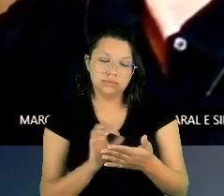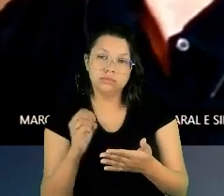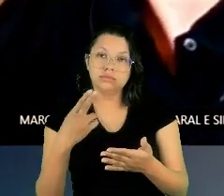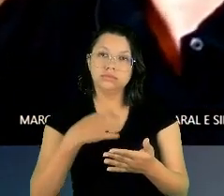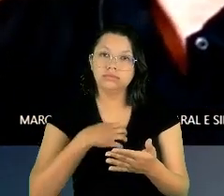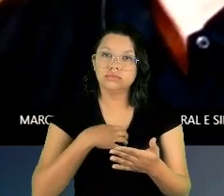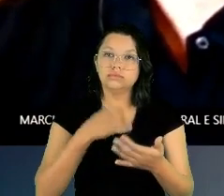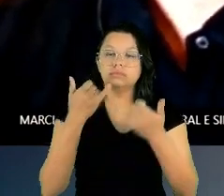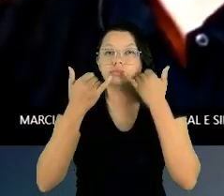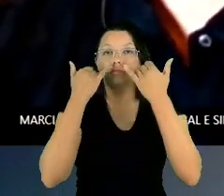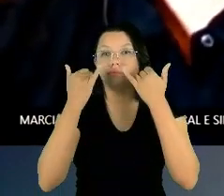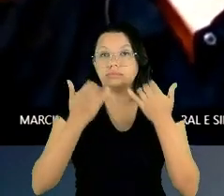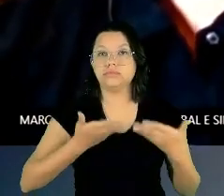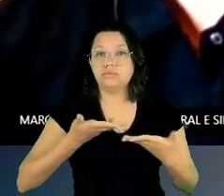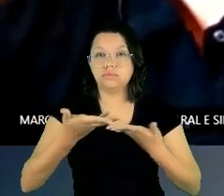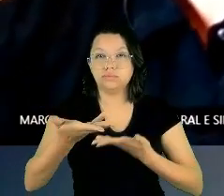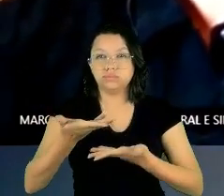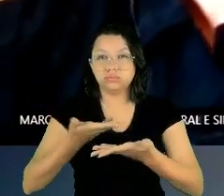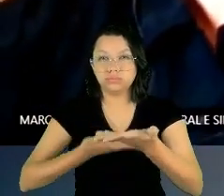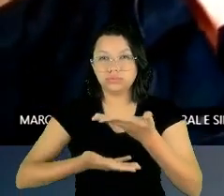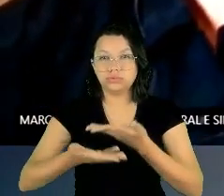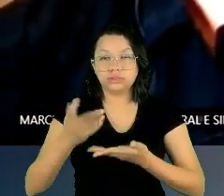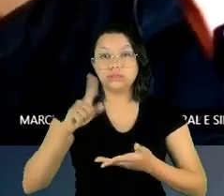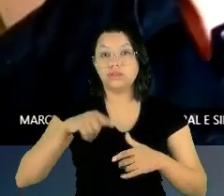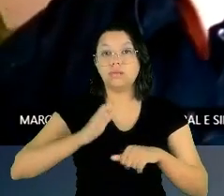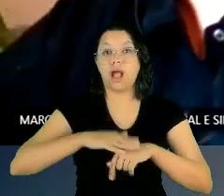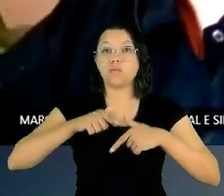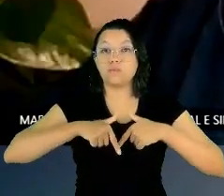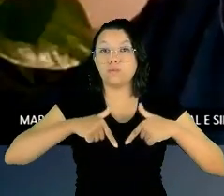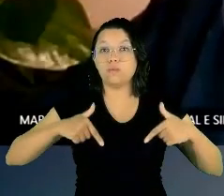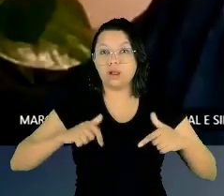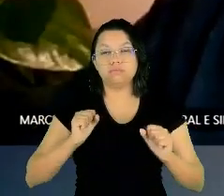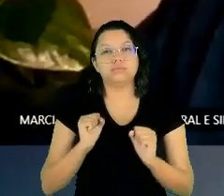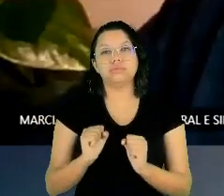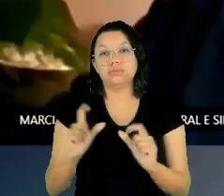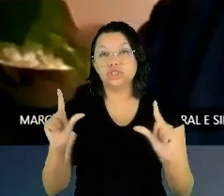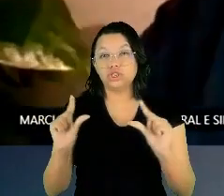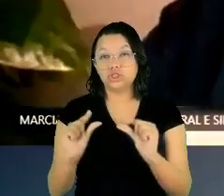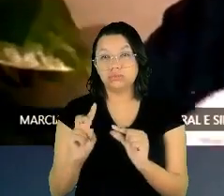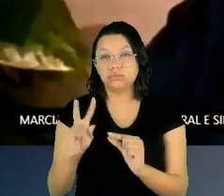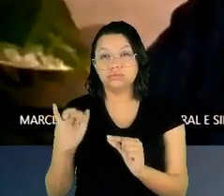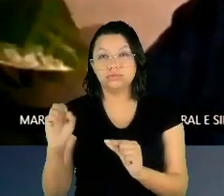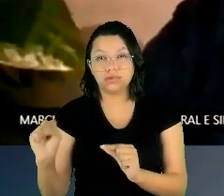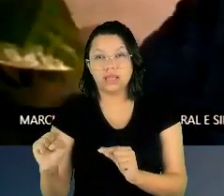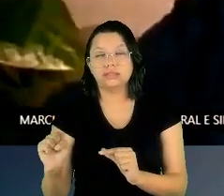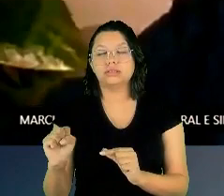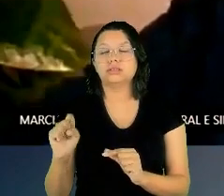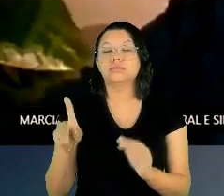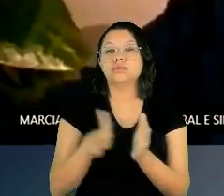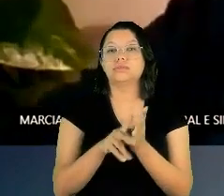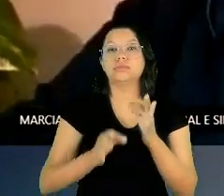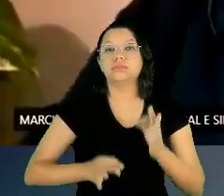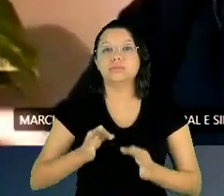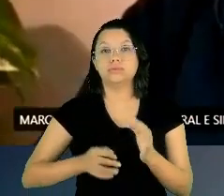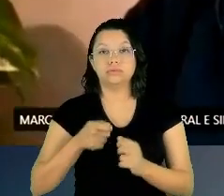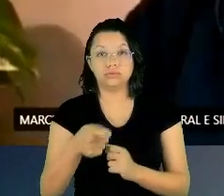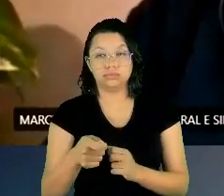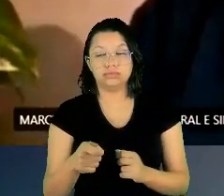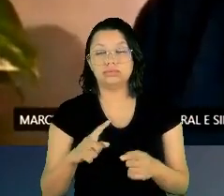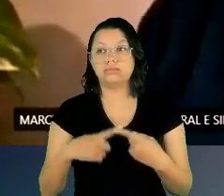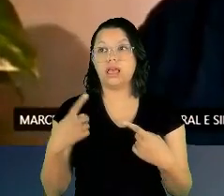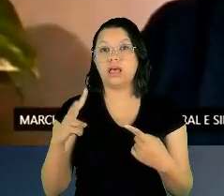a escrita ou a forma como essas informações sejam passadas sejam mais imparciais possíveis para diminuir viés do